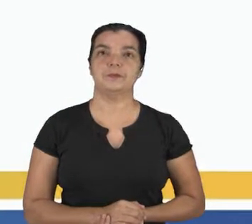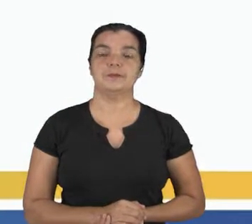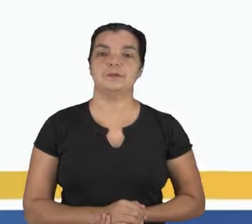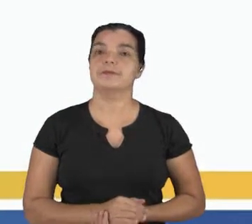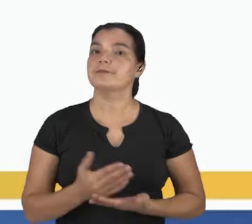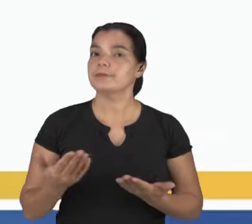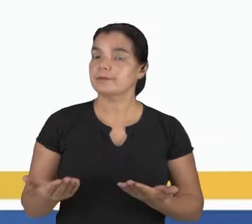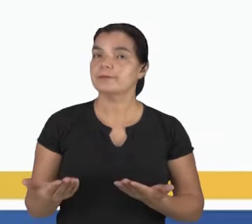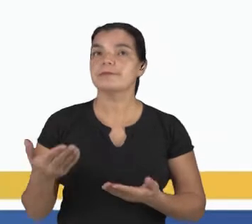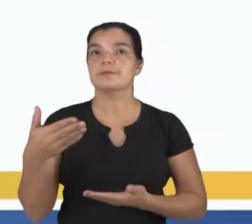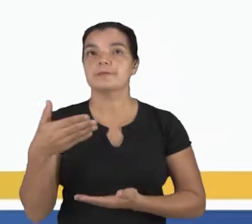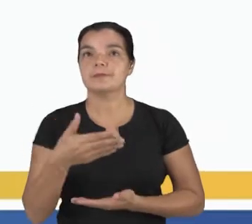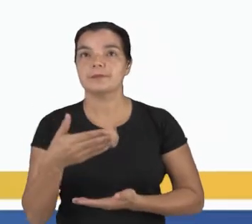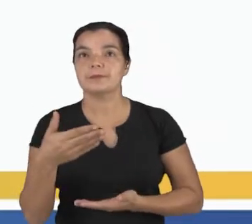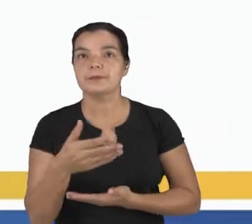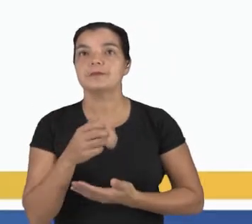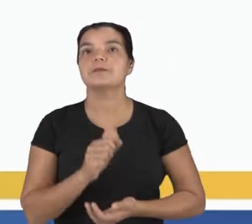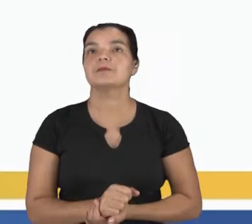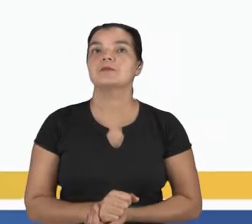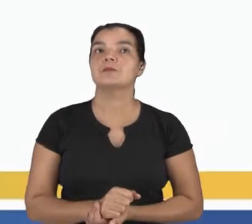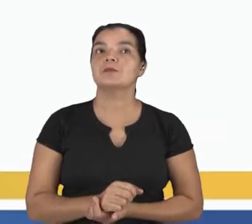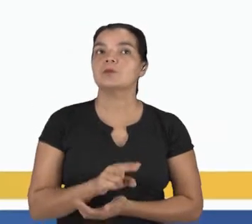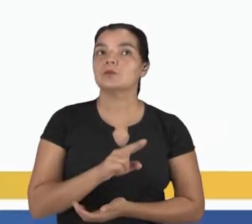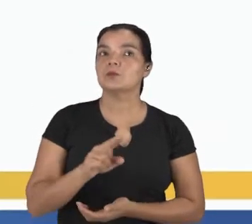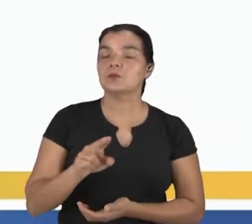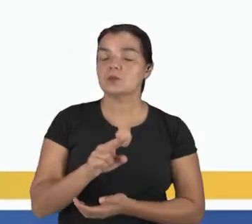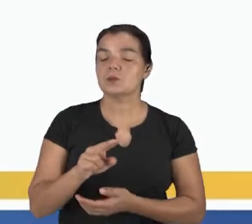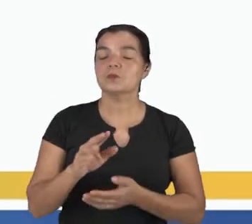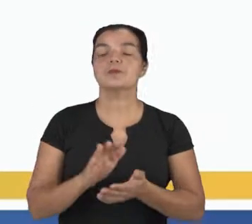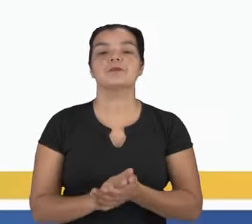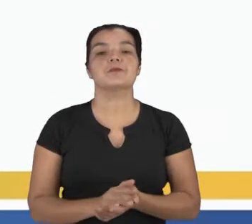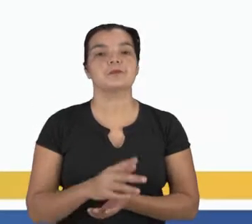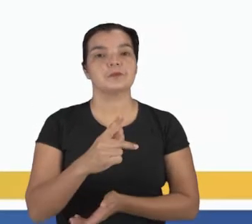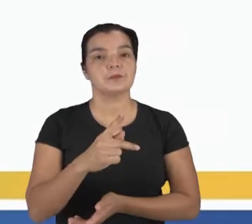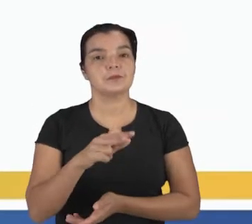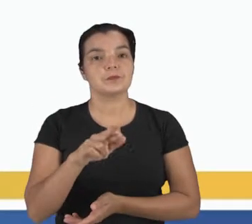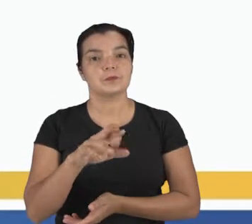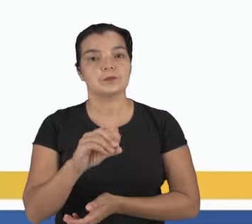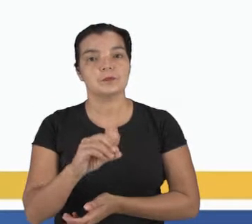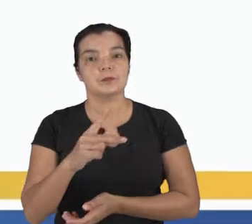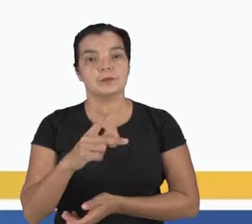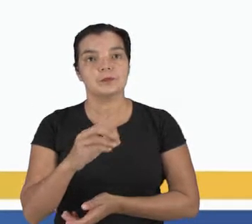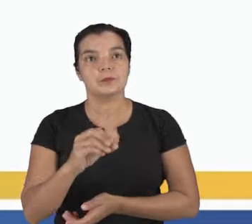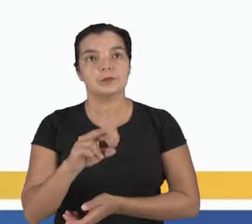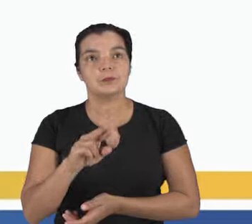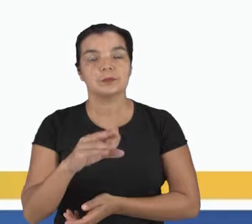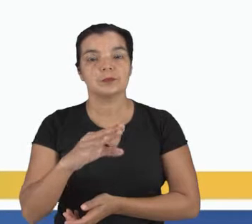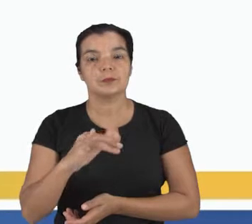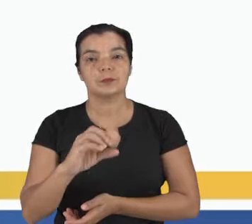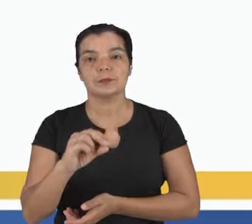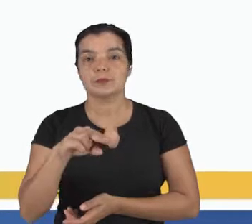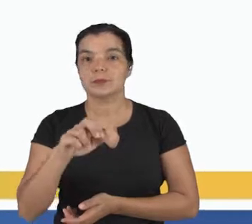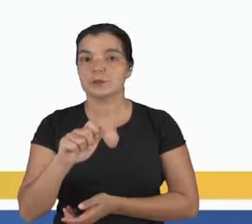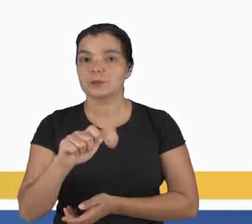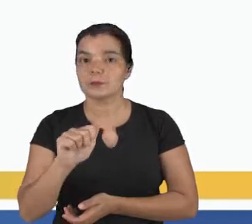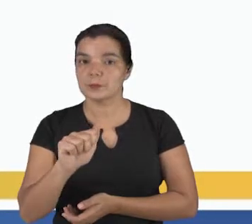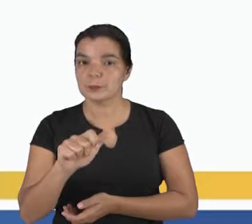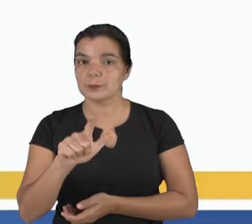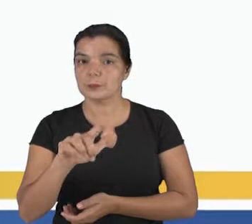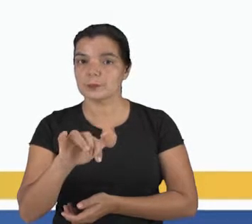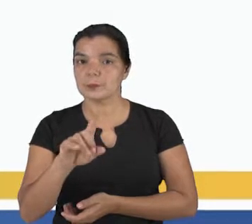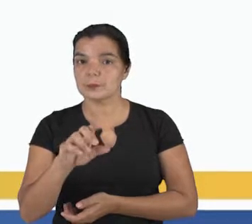constante. E a que está constante dá-se o nome de constante de